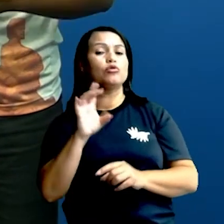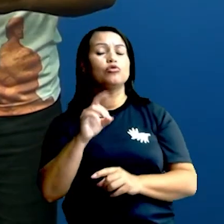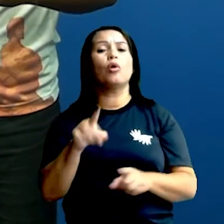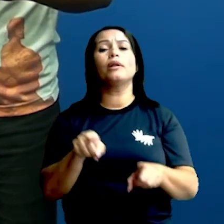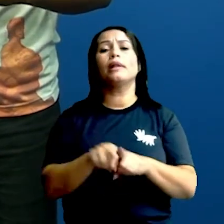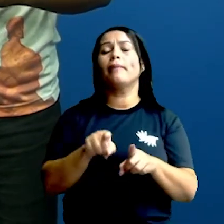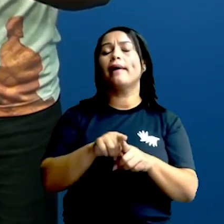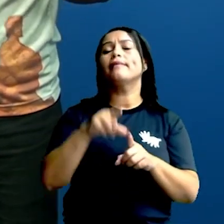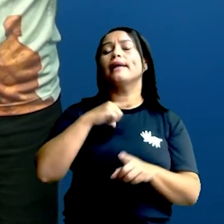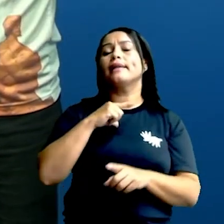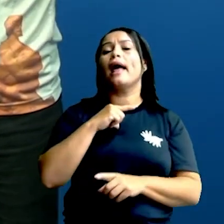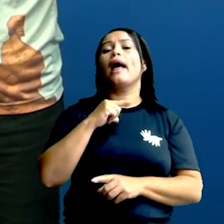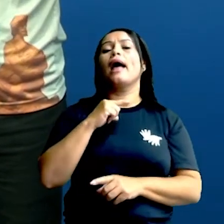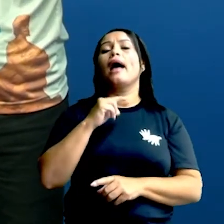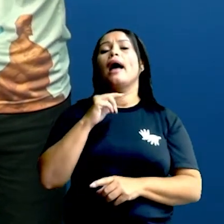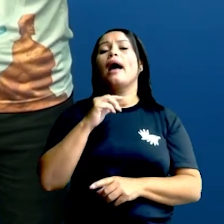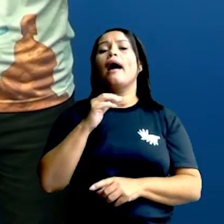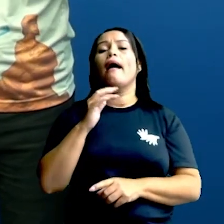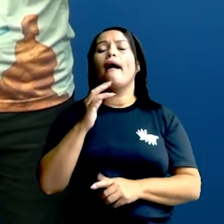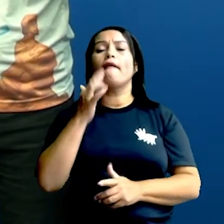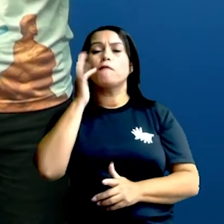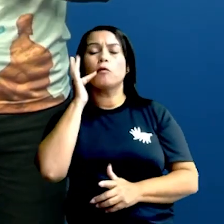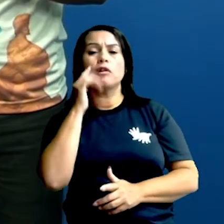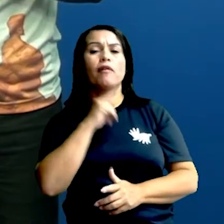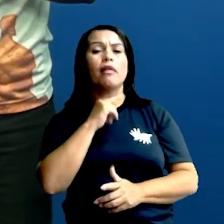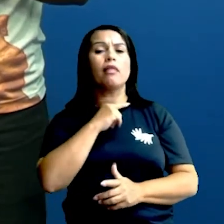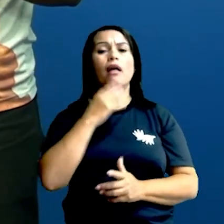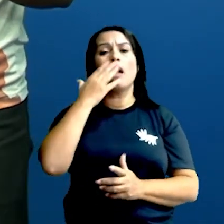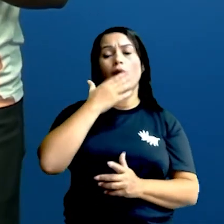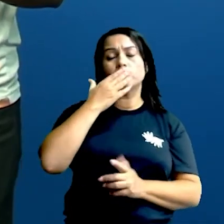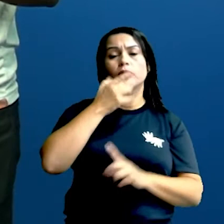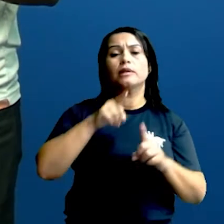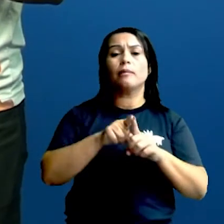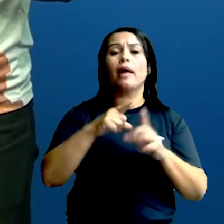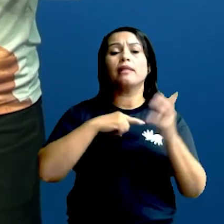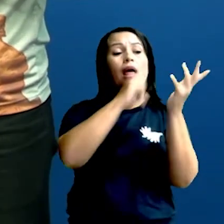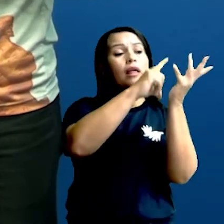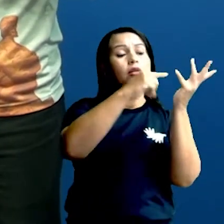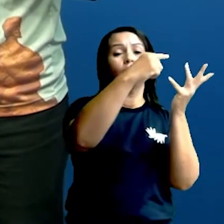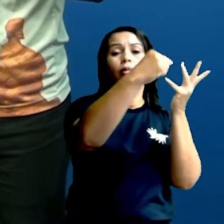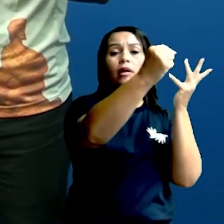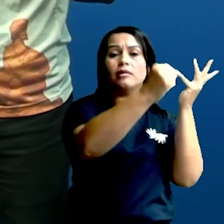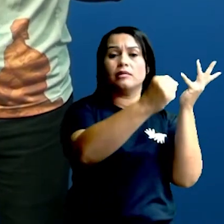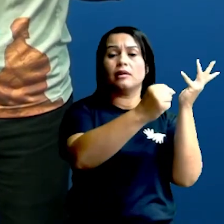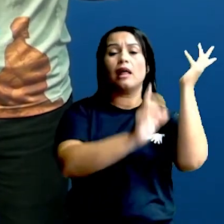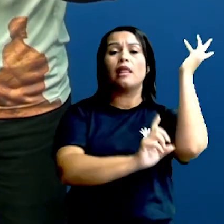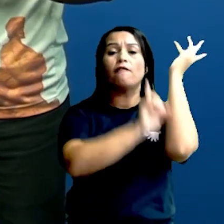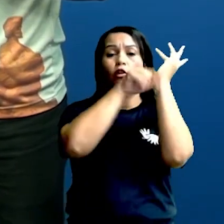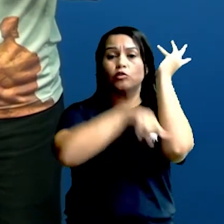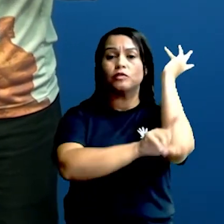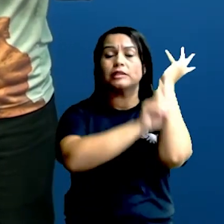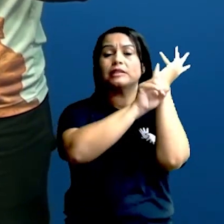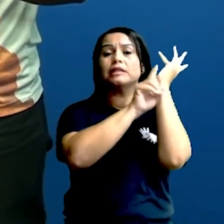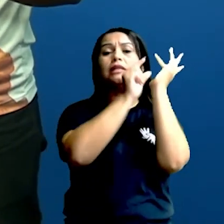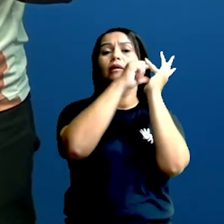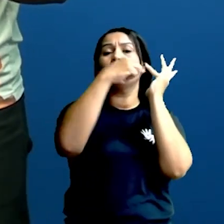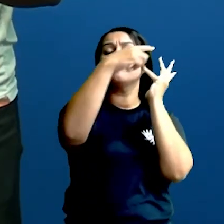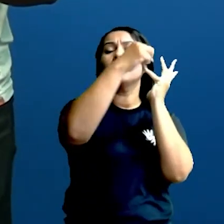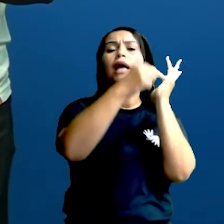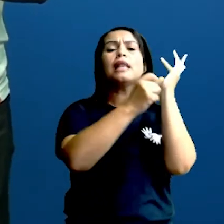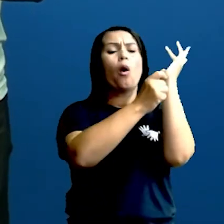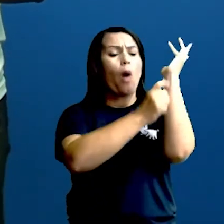vêm a partir da fotossíntese produzida nas folhas. E um caule da planta